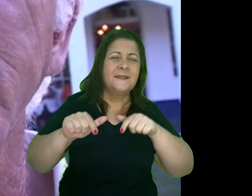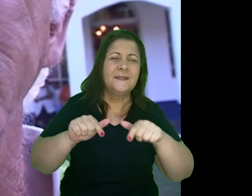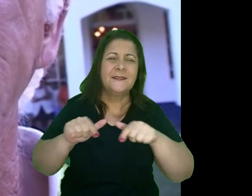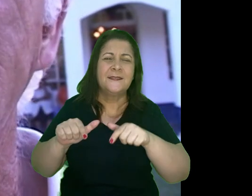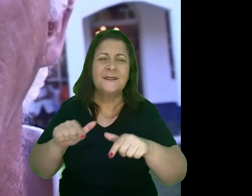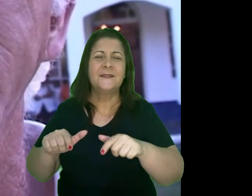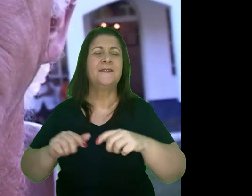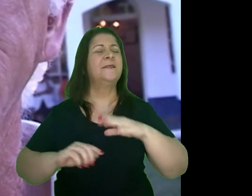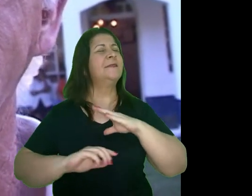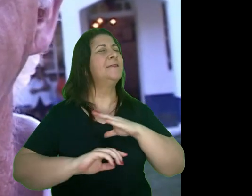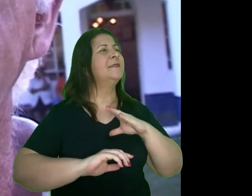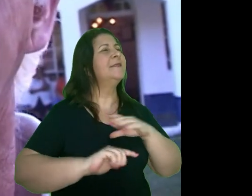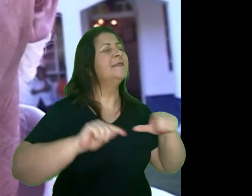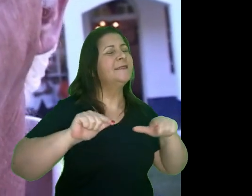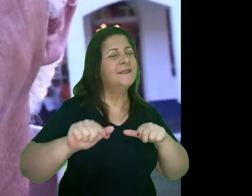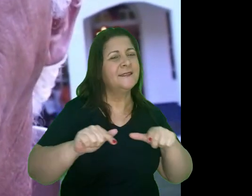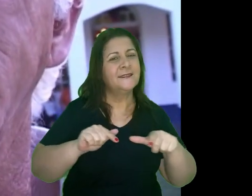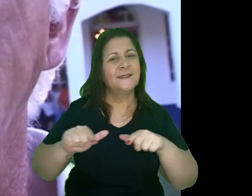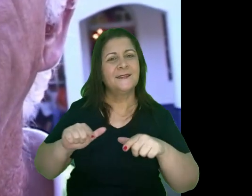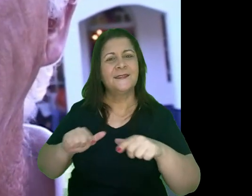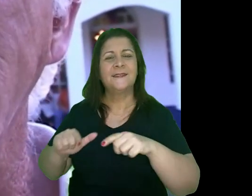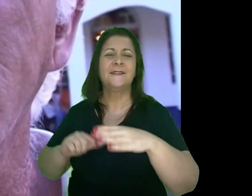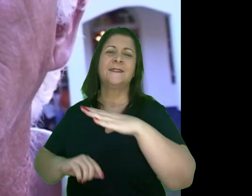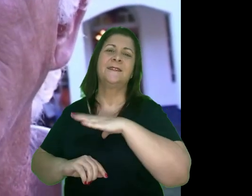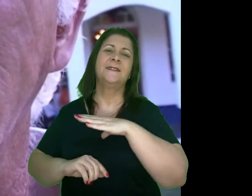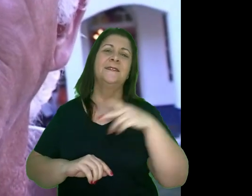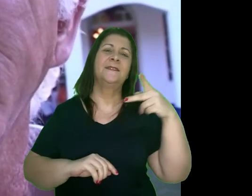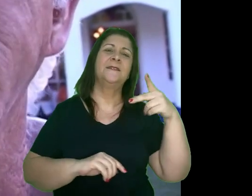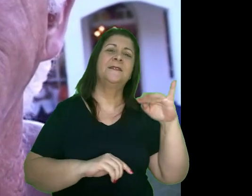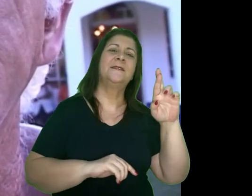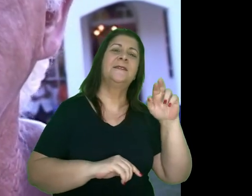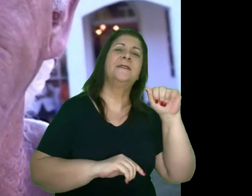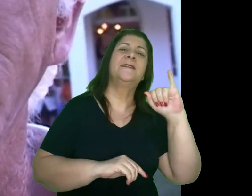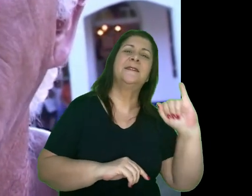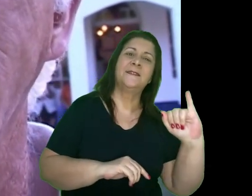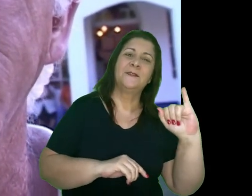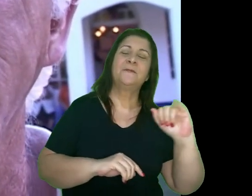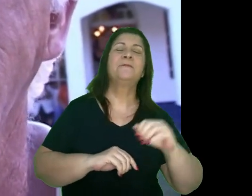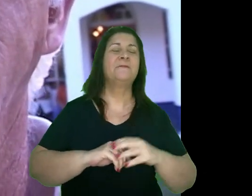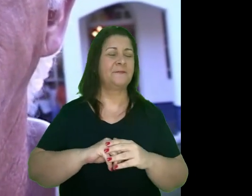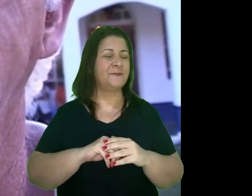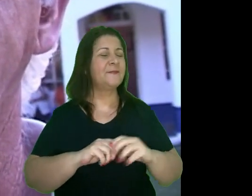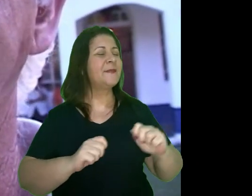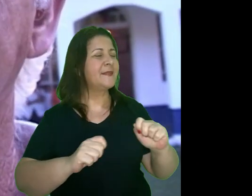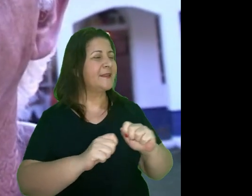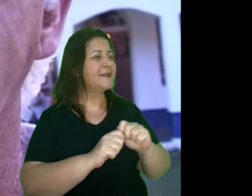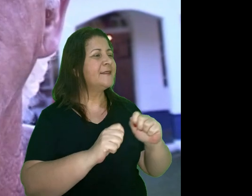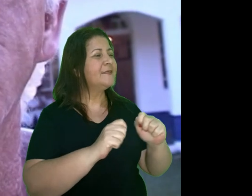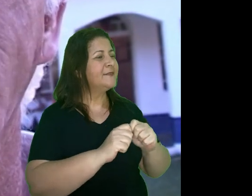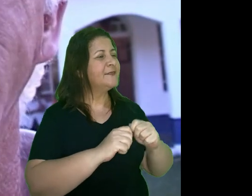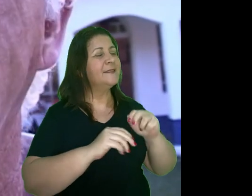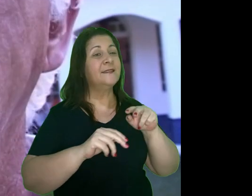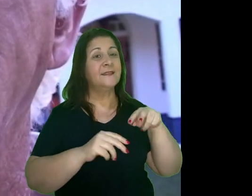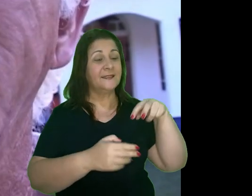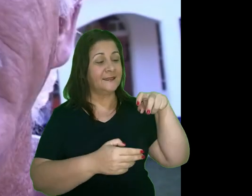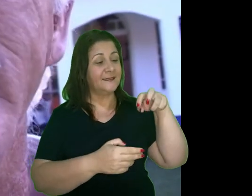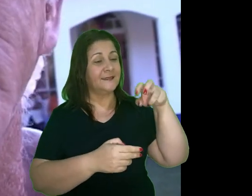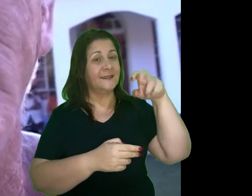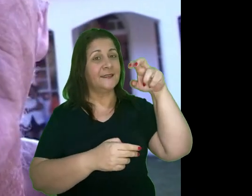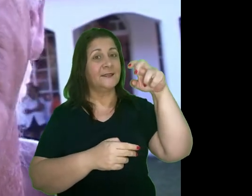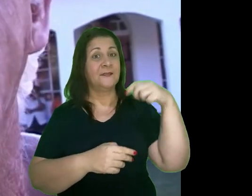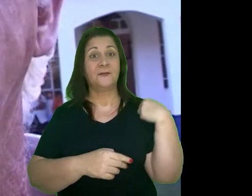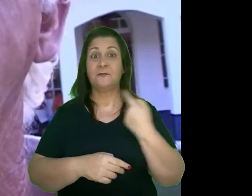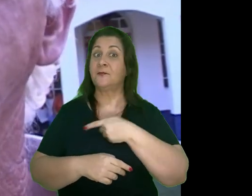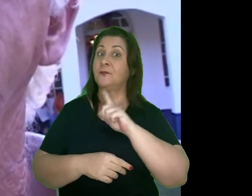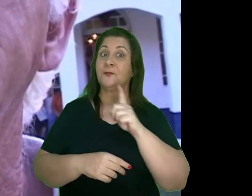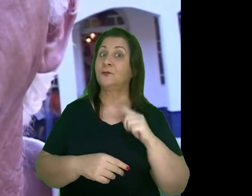cidade de Piraí. Ele trabalhou na cidade do Piraí. Ele fez a sua escada, mas não